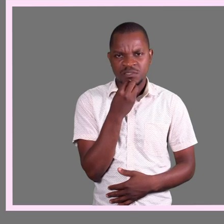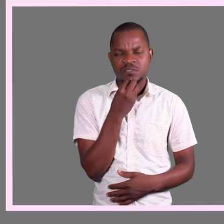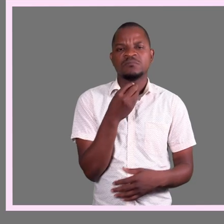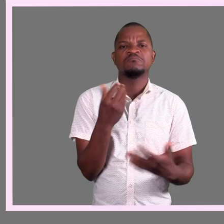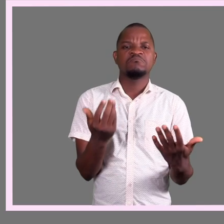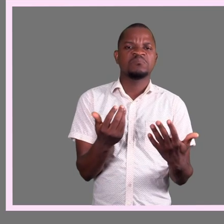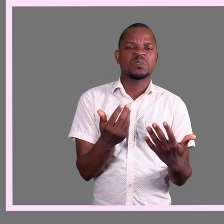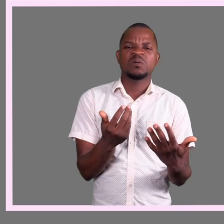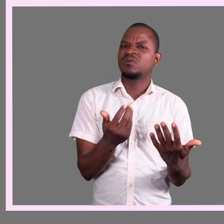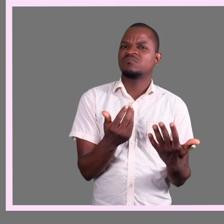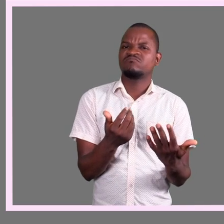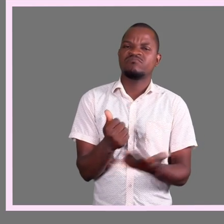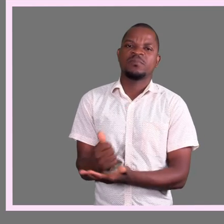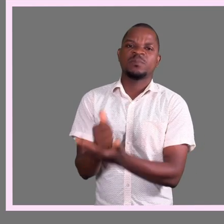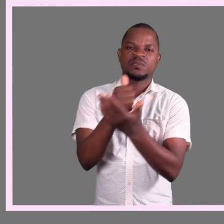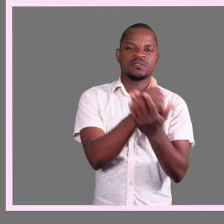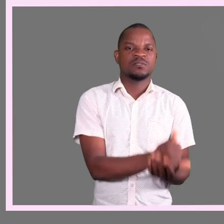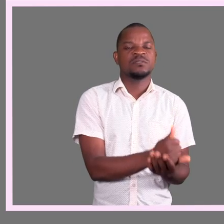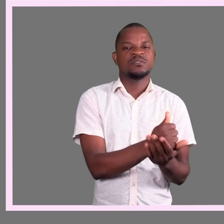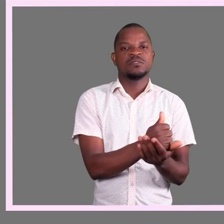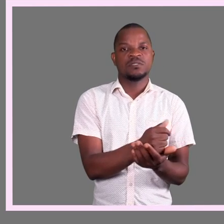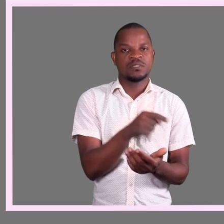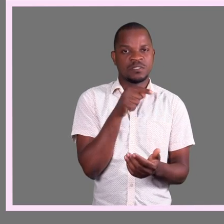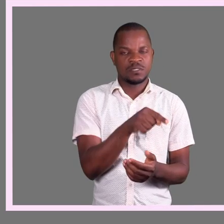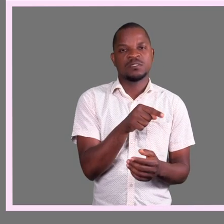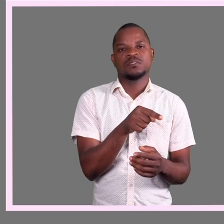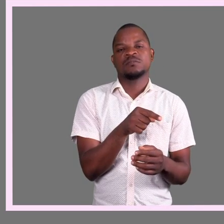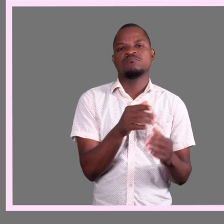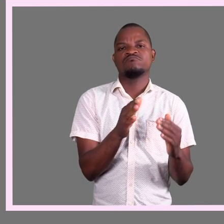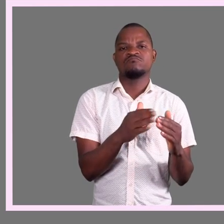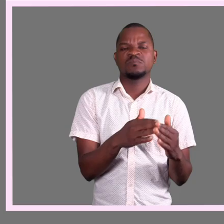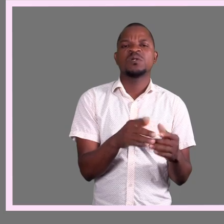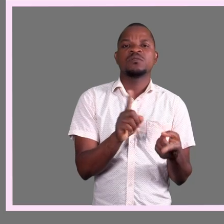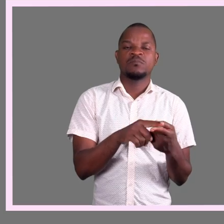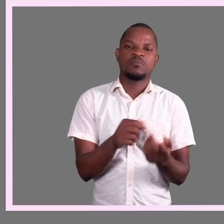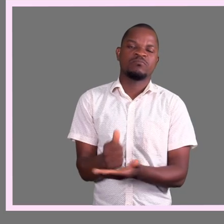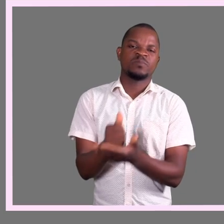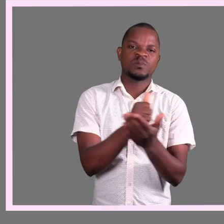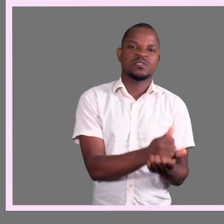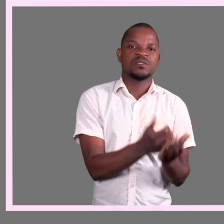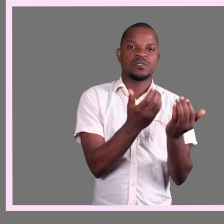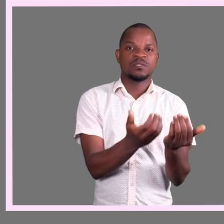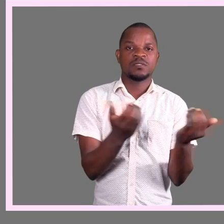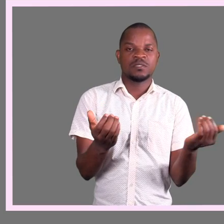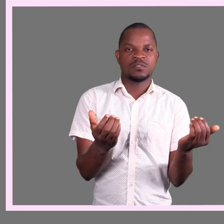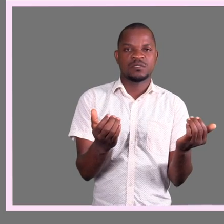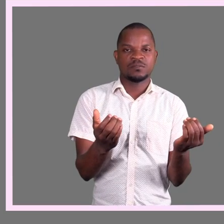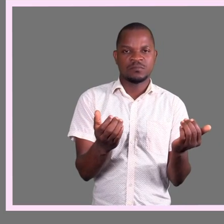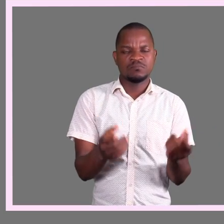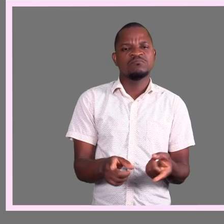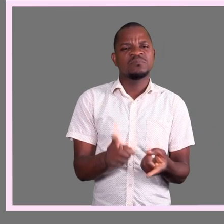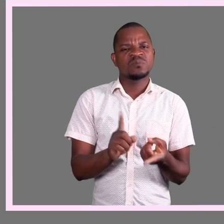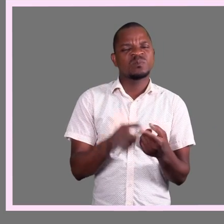que ela é chefe. Estamos a dizer crianças que chefiam determinados agregados familiares, quer dizer que os pais